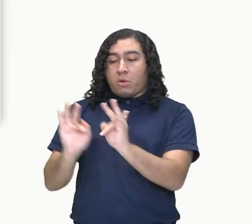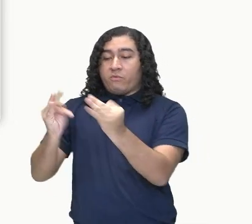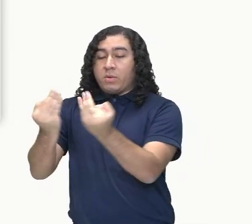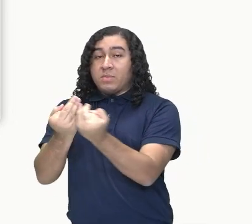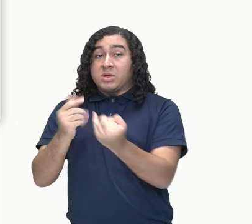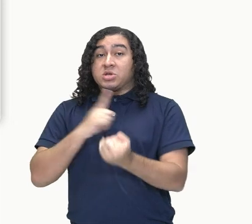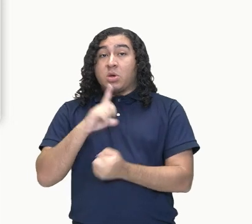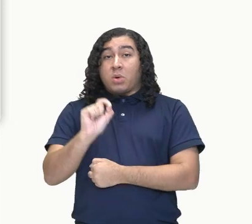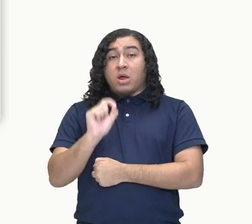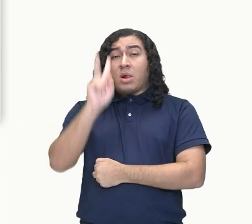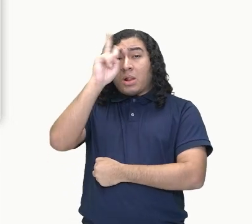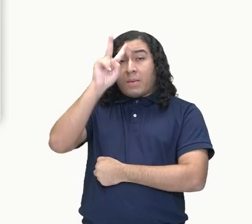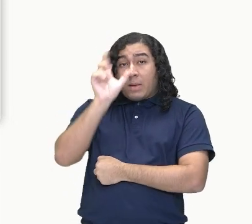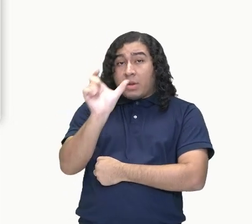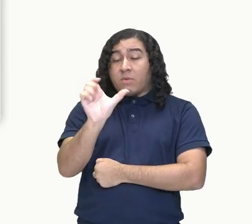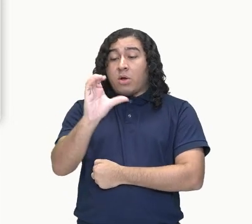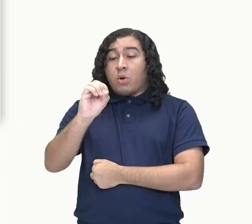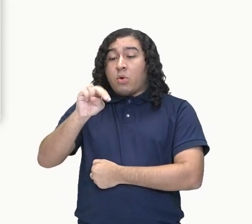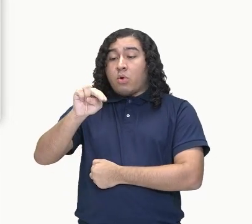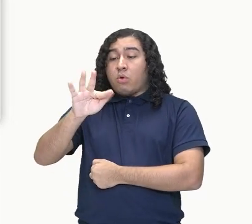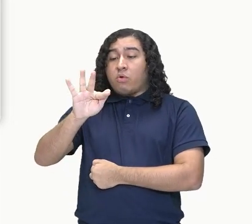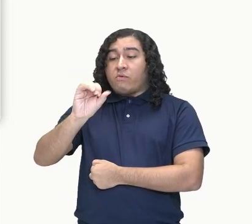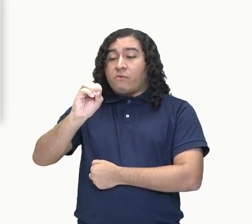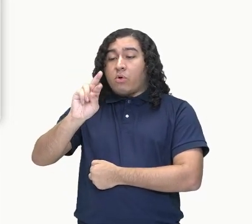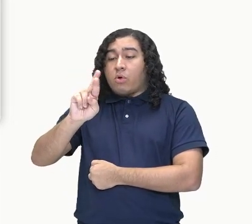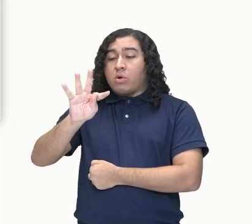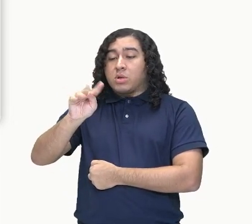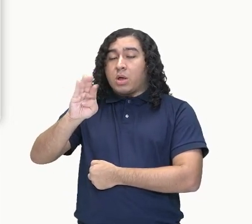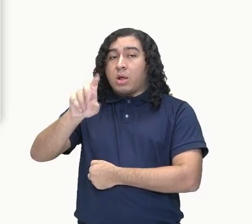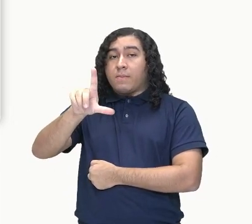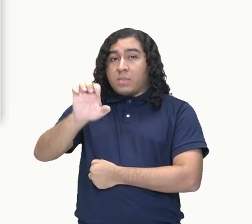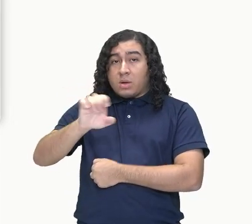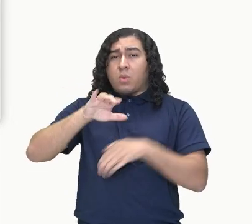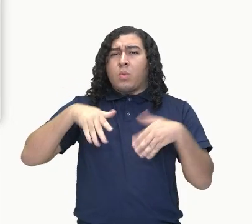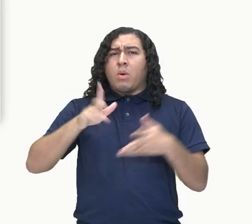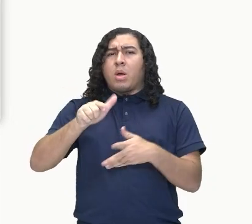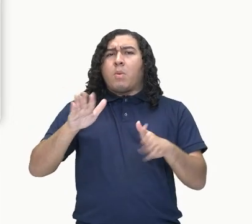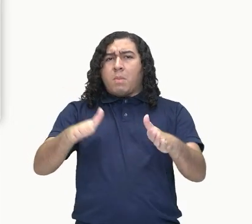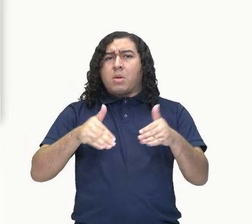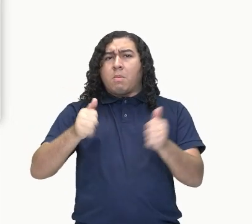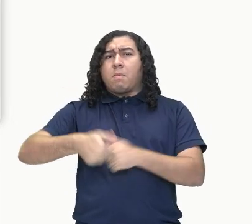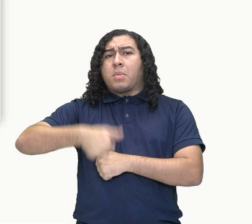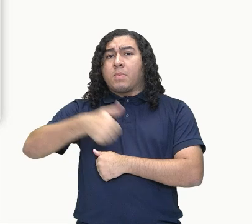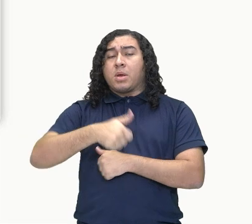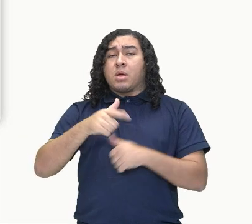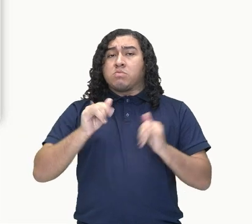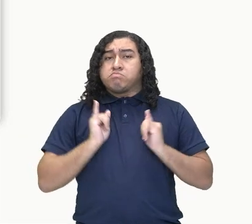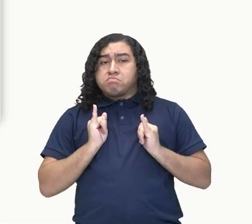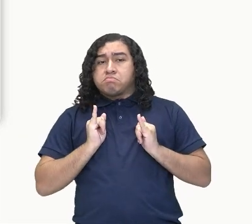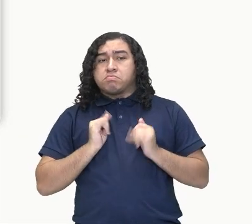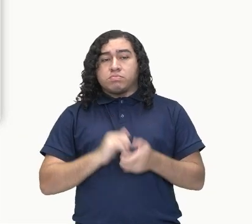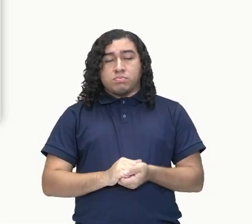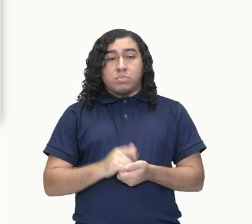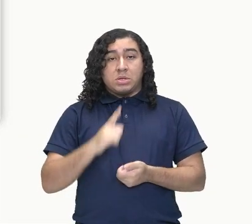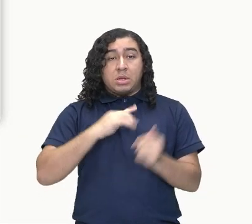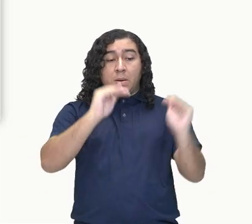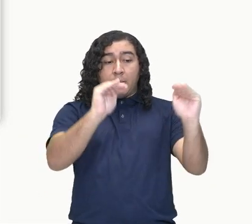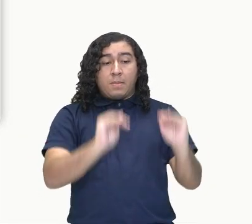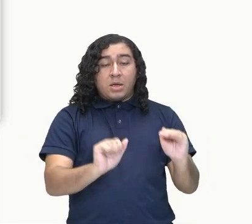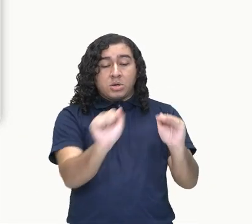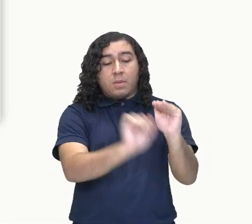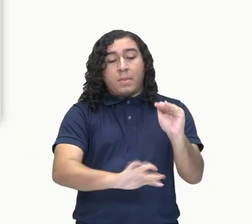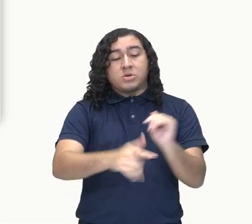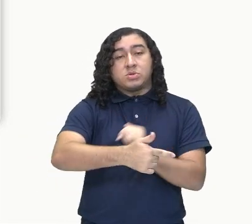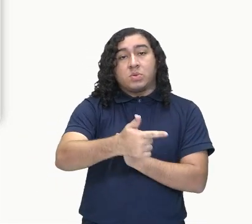não é? Qual é o que é mais confortável? Eu tenho aqui essa pupunha ótima com café.